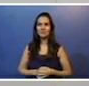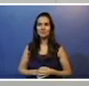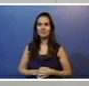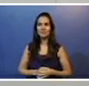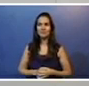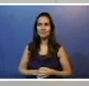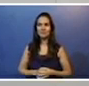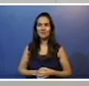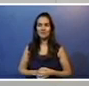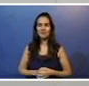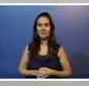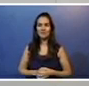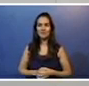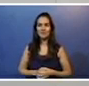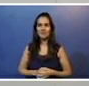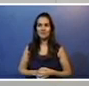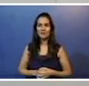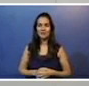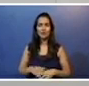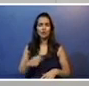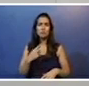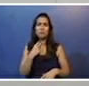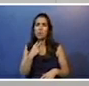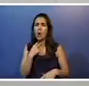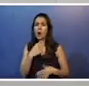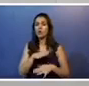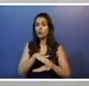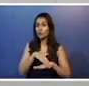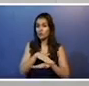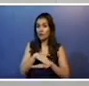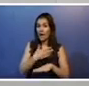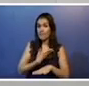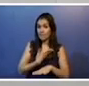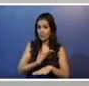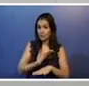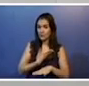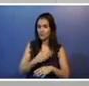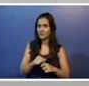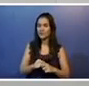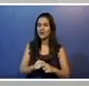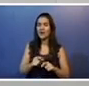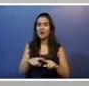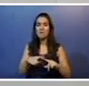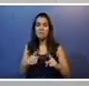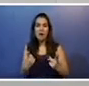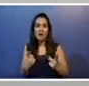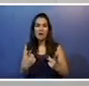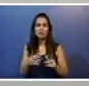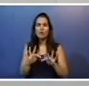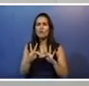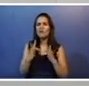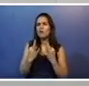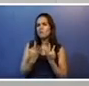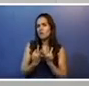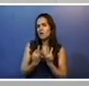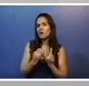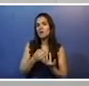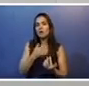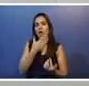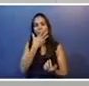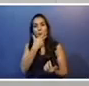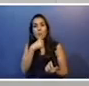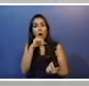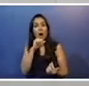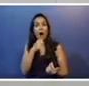Converse, nós não estamos podendo conversar com os coleguinhas, né? Presencial, mas podemos discutir o assunto com a mamãe, com o papai,